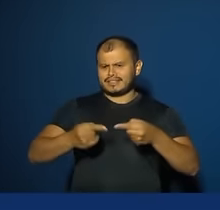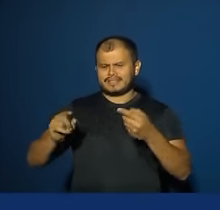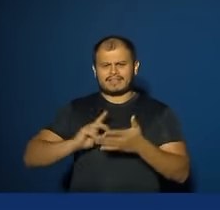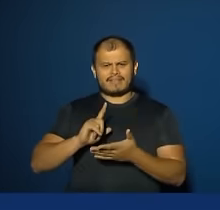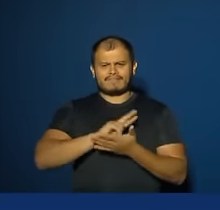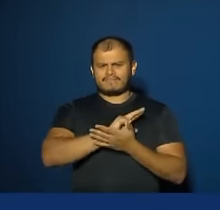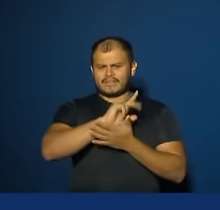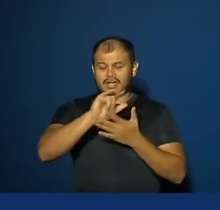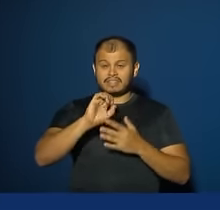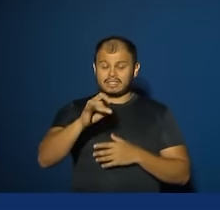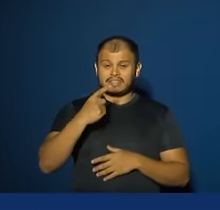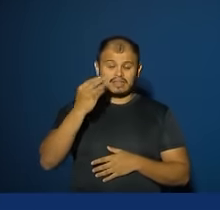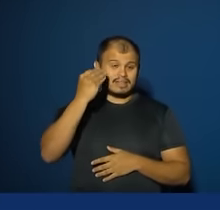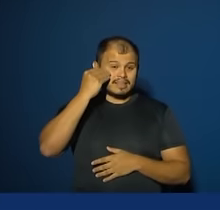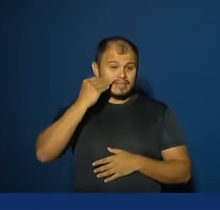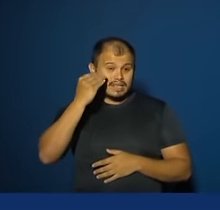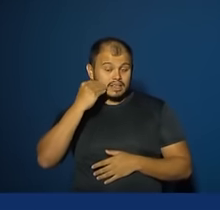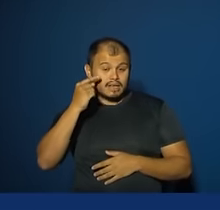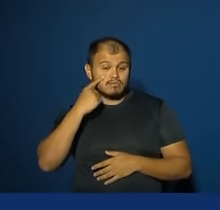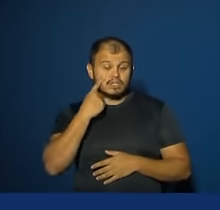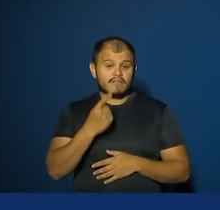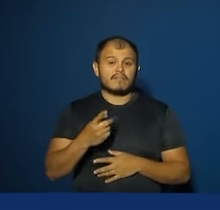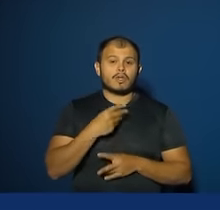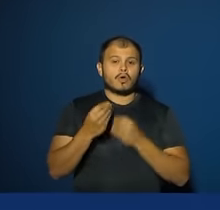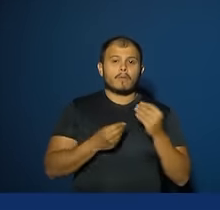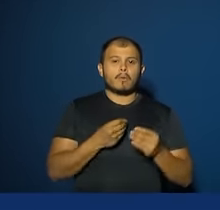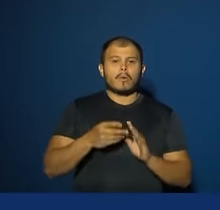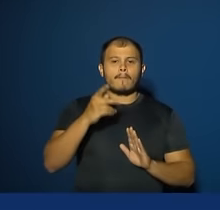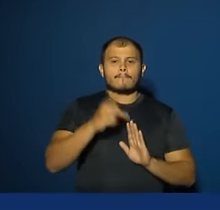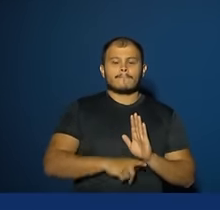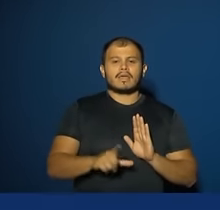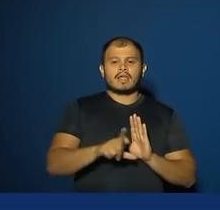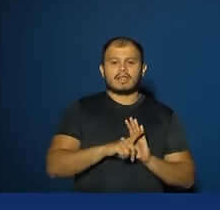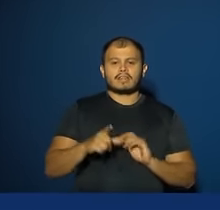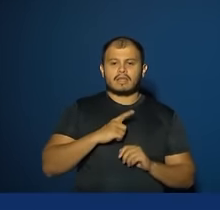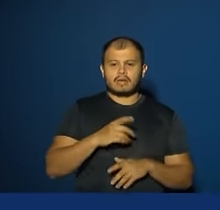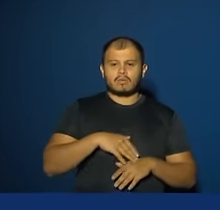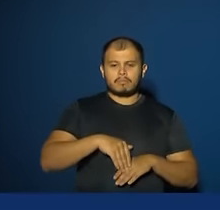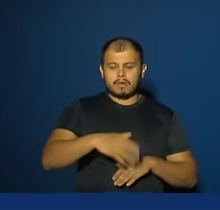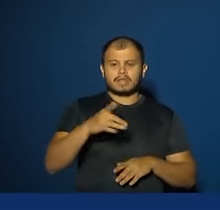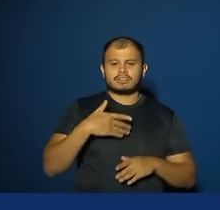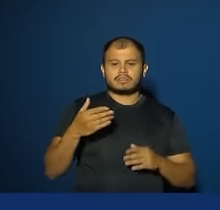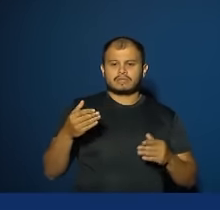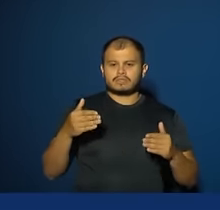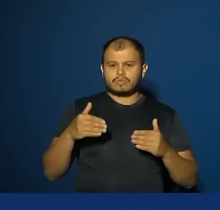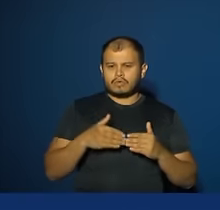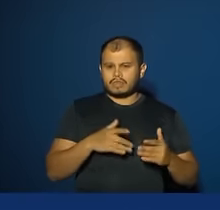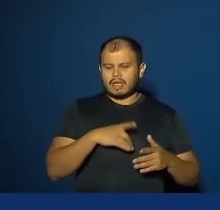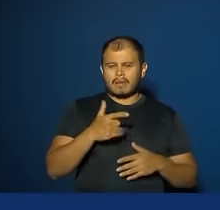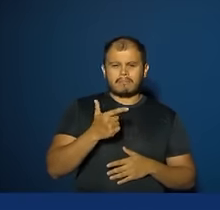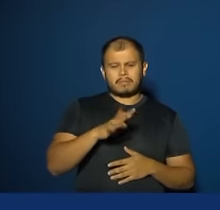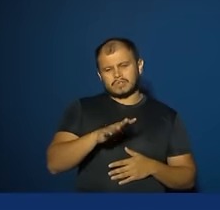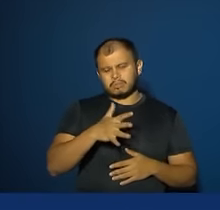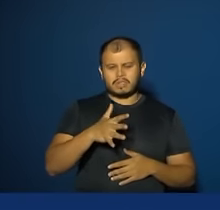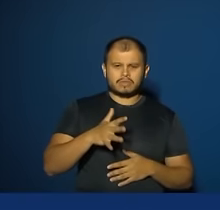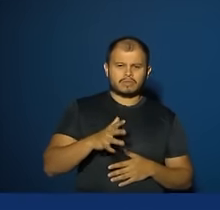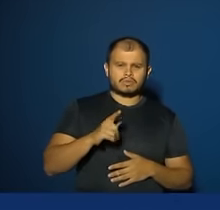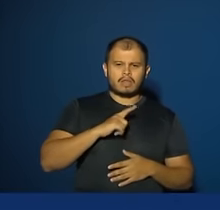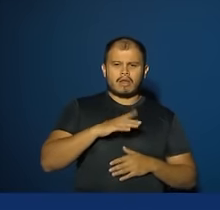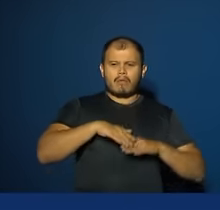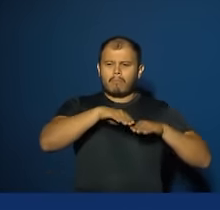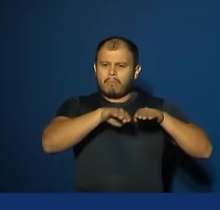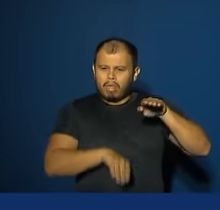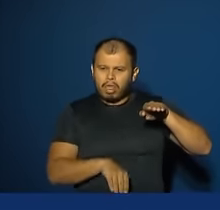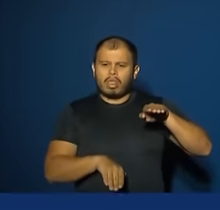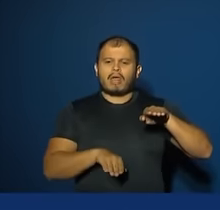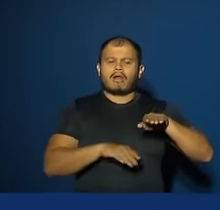Assim, se você tentar entrar pela parte do PL, que são os múltiplos atuais, a gente está mais ou menos um desvio padrão abaixo da média